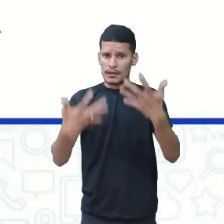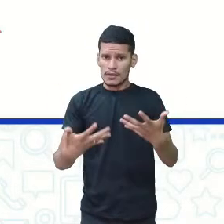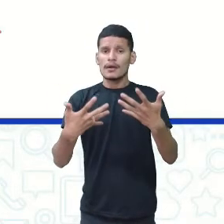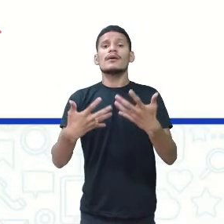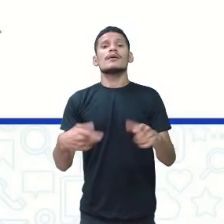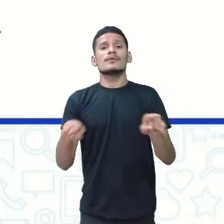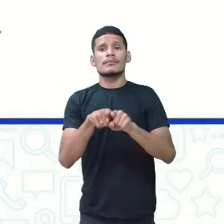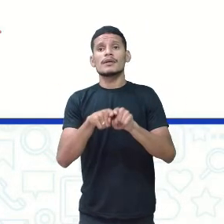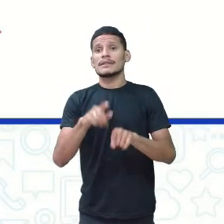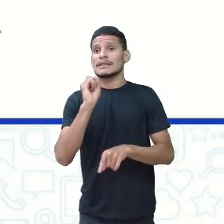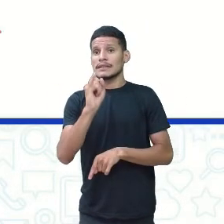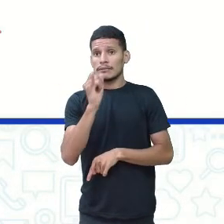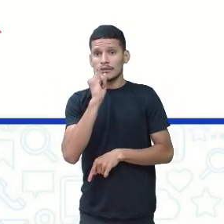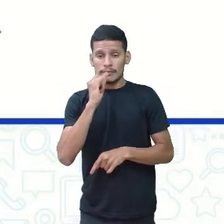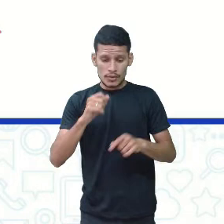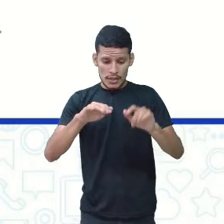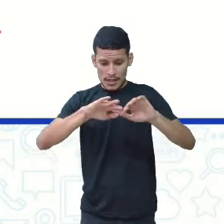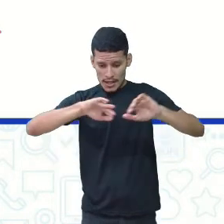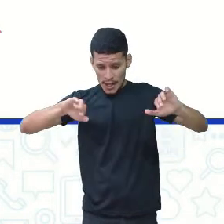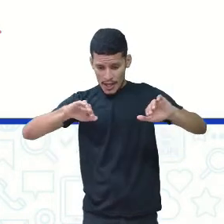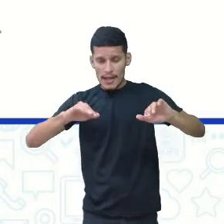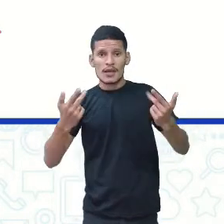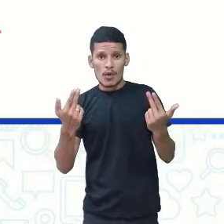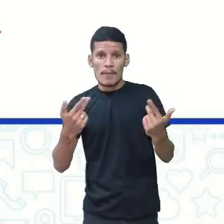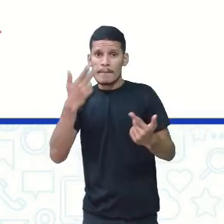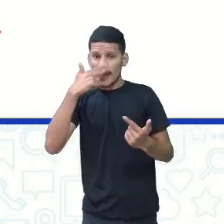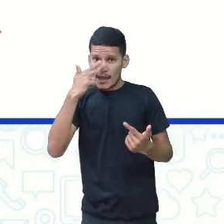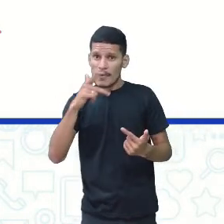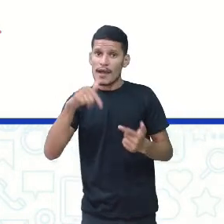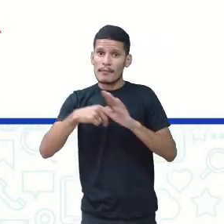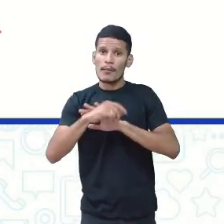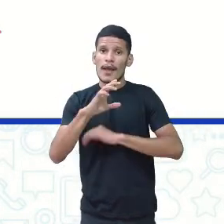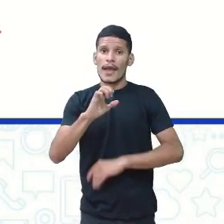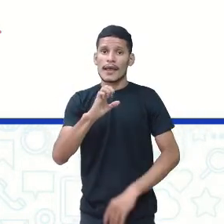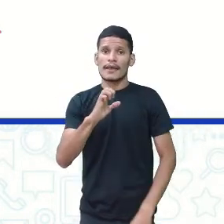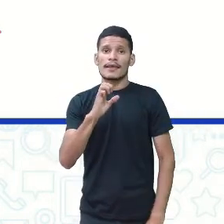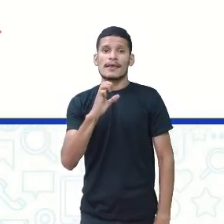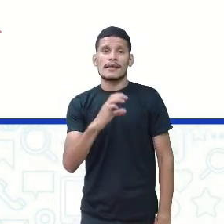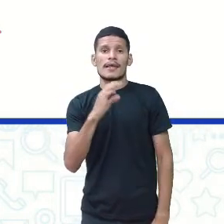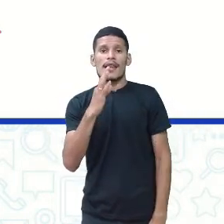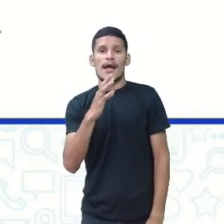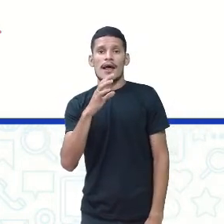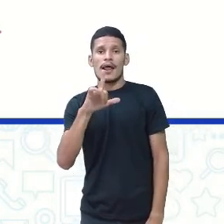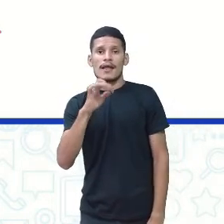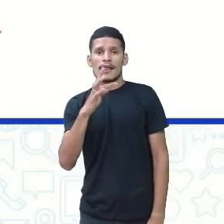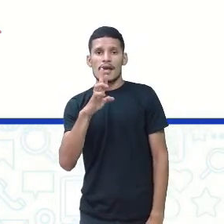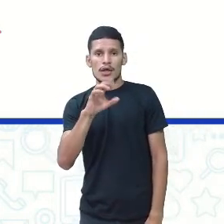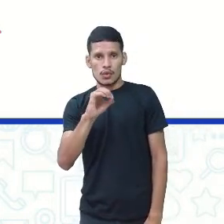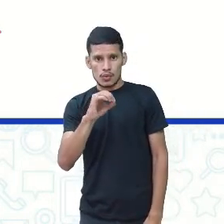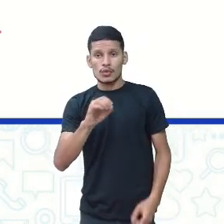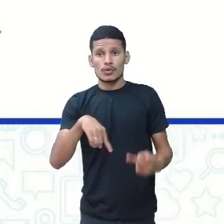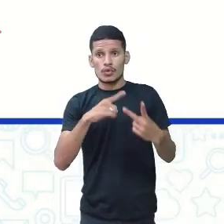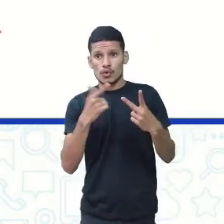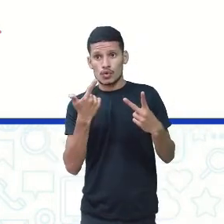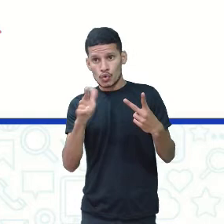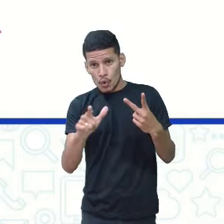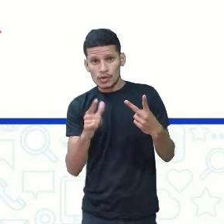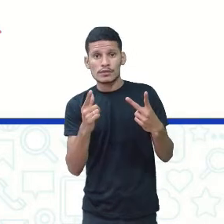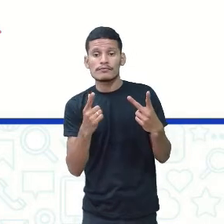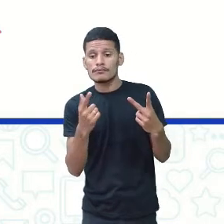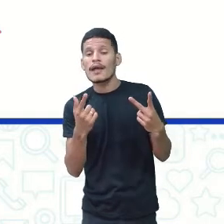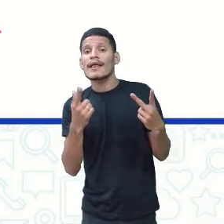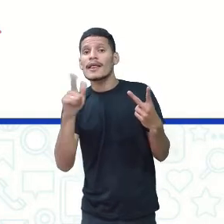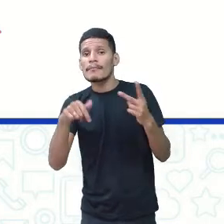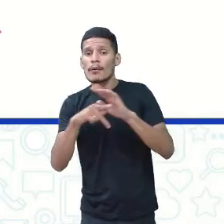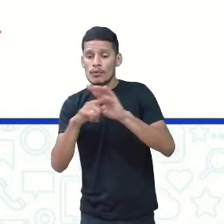eu tiver lados com a mesma medida, a gente vai ter um triângulo equilátero, né? Se a gente tiver 2 lados com a mesma